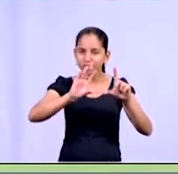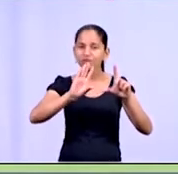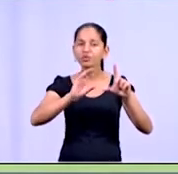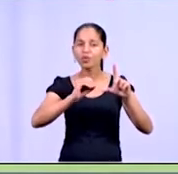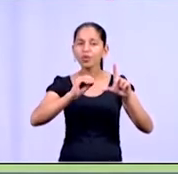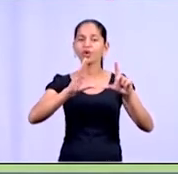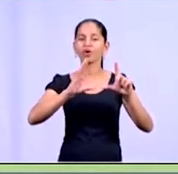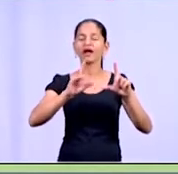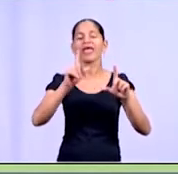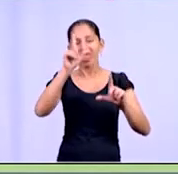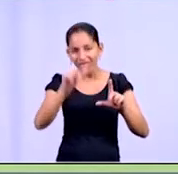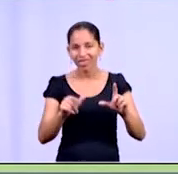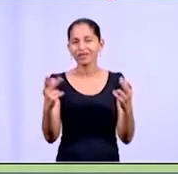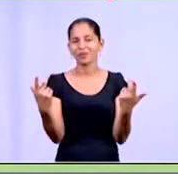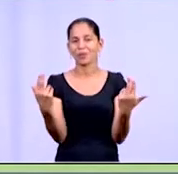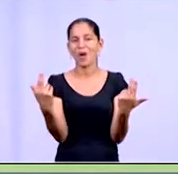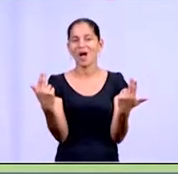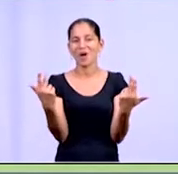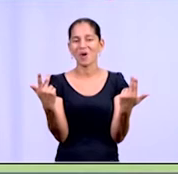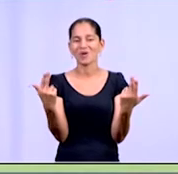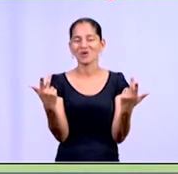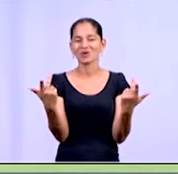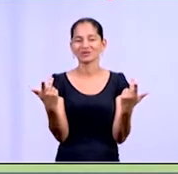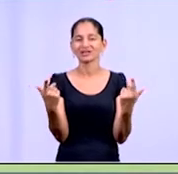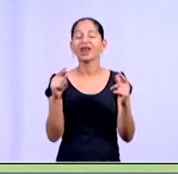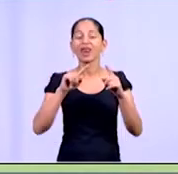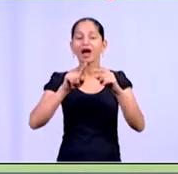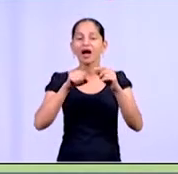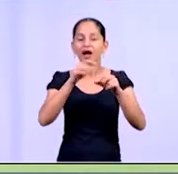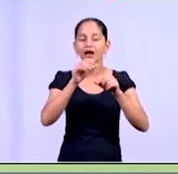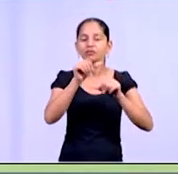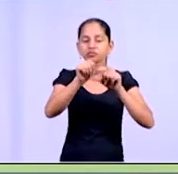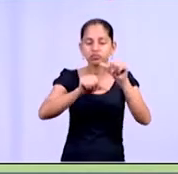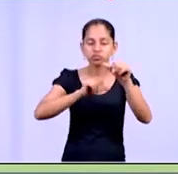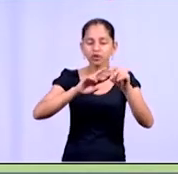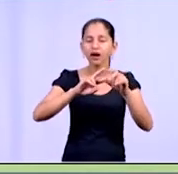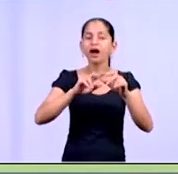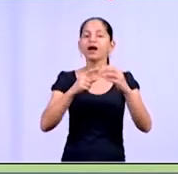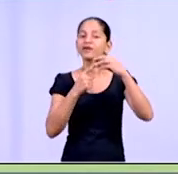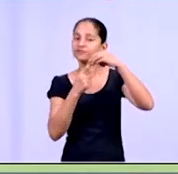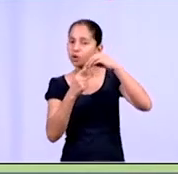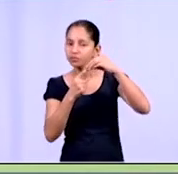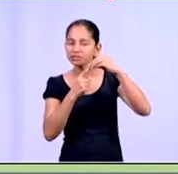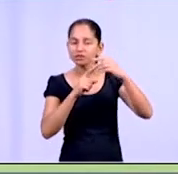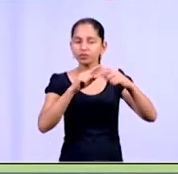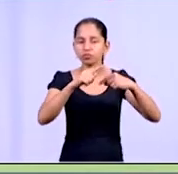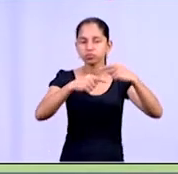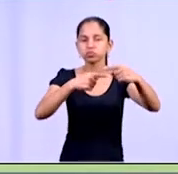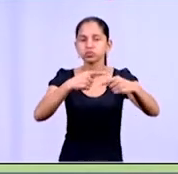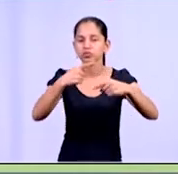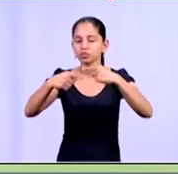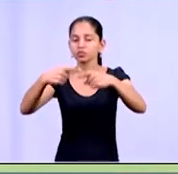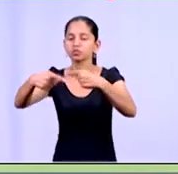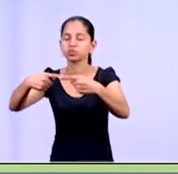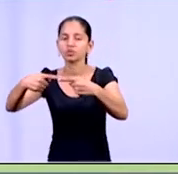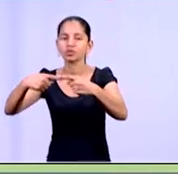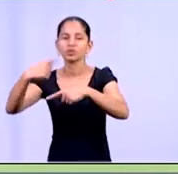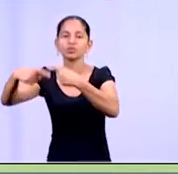você ligava e desligava os componentes eletrônicos lá dentro e mandava informações através desses conectores. Gente,